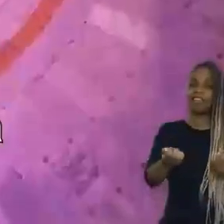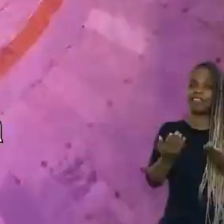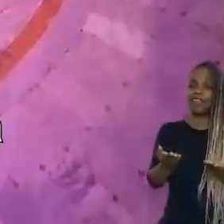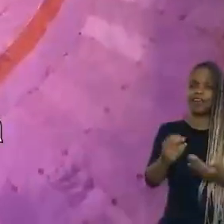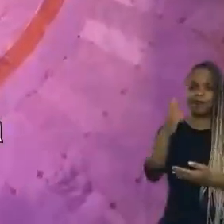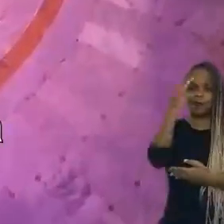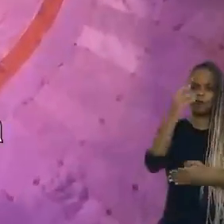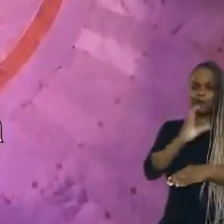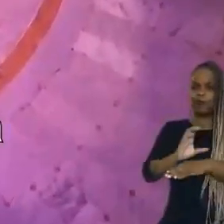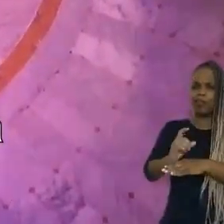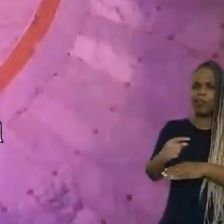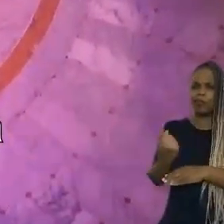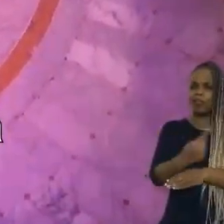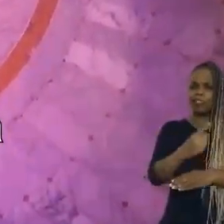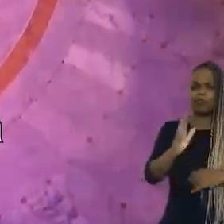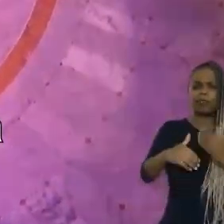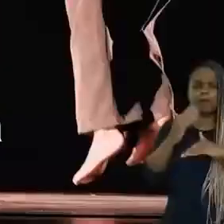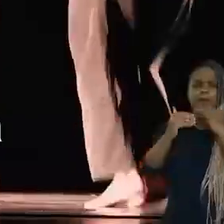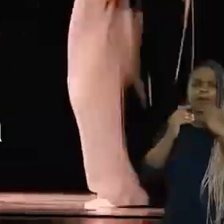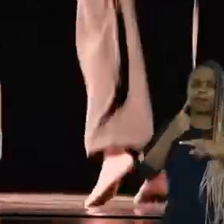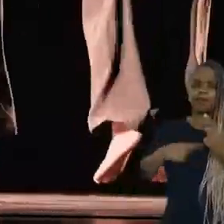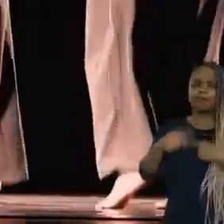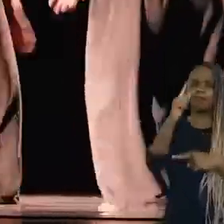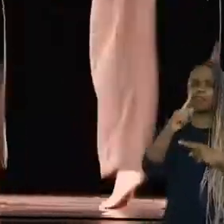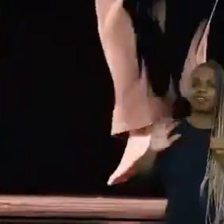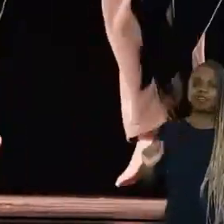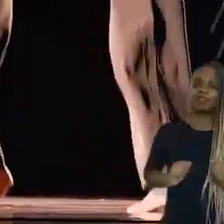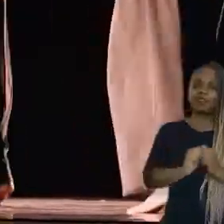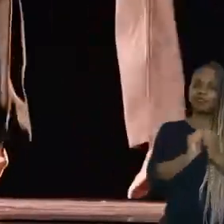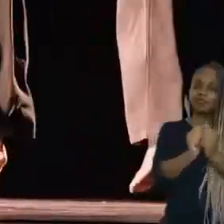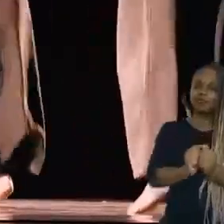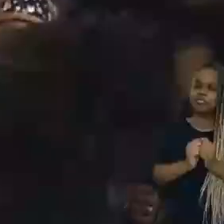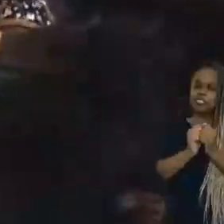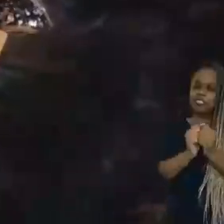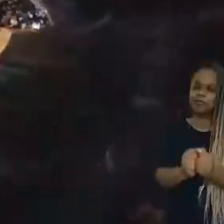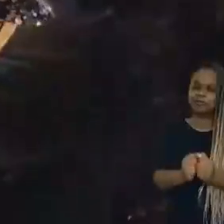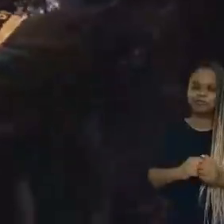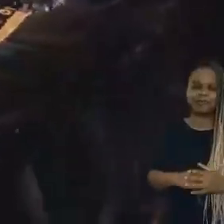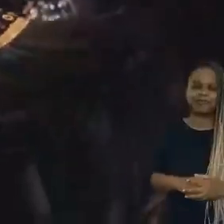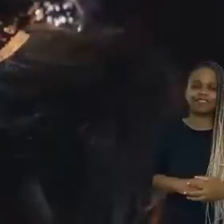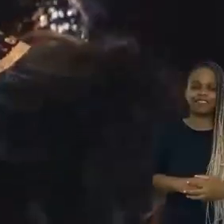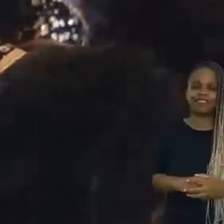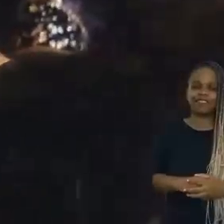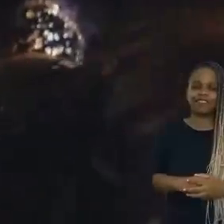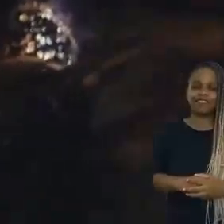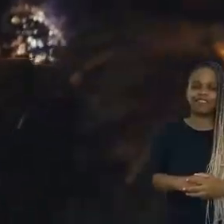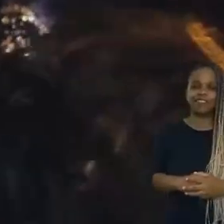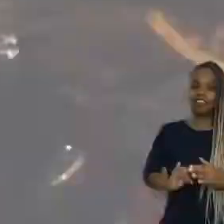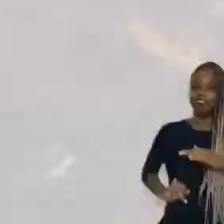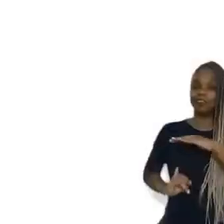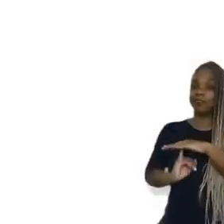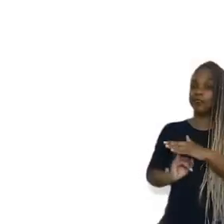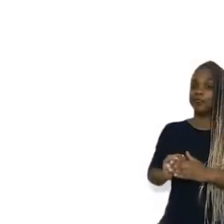é valorizando a cultura que crescemos e evoluímos juntos.